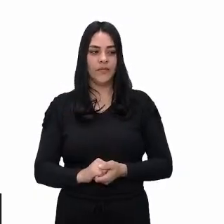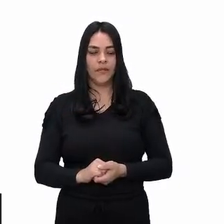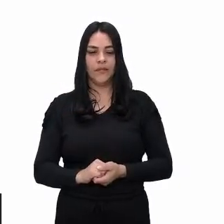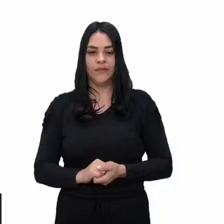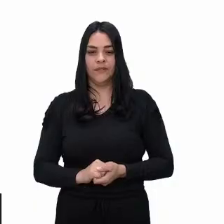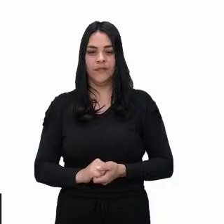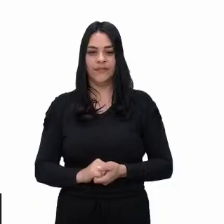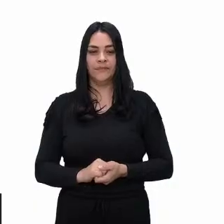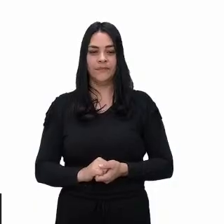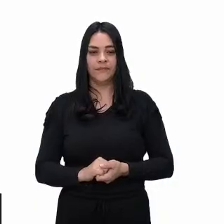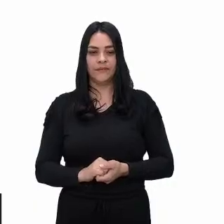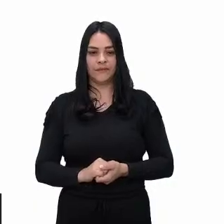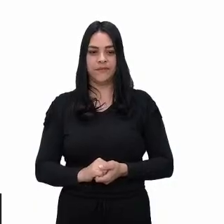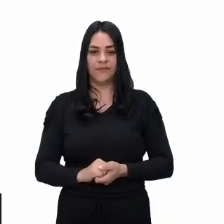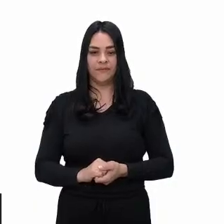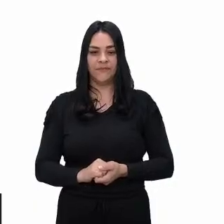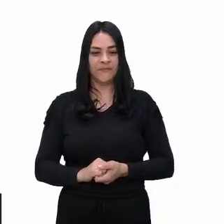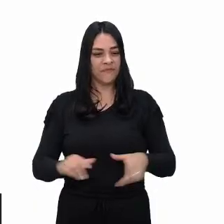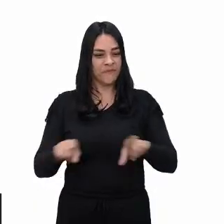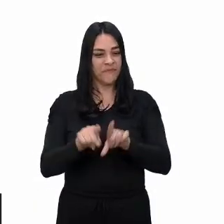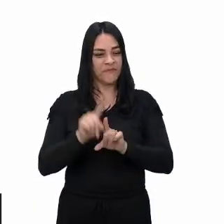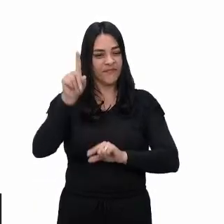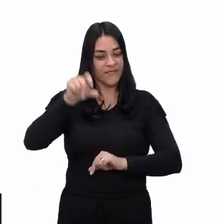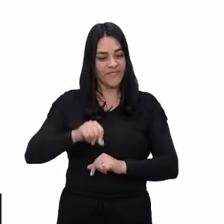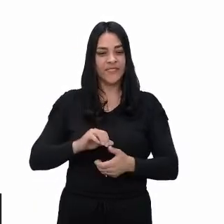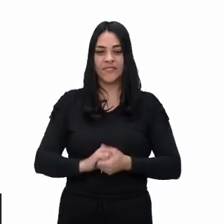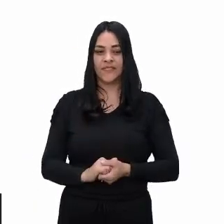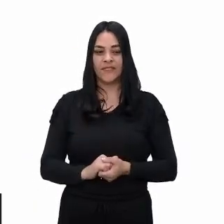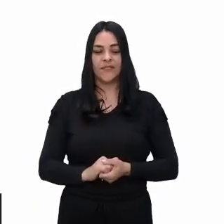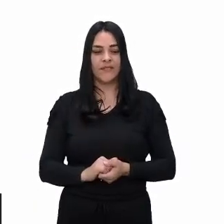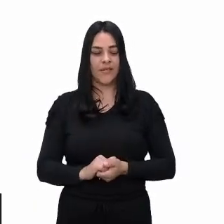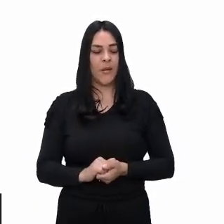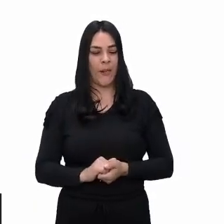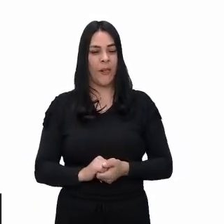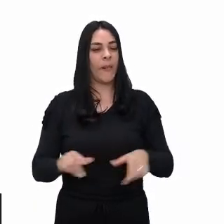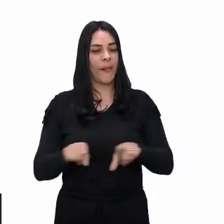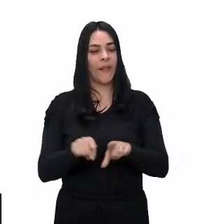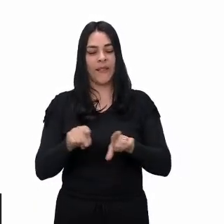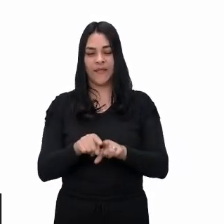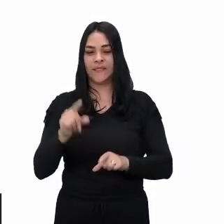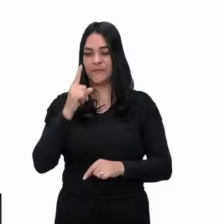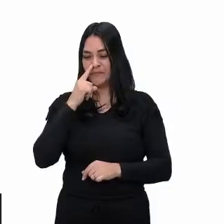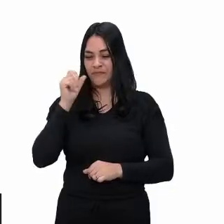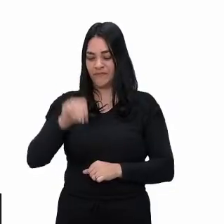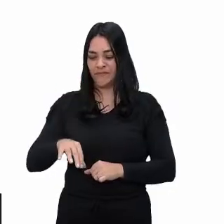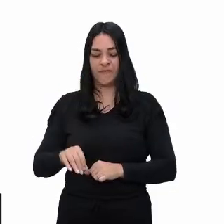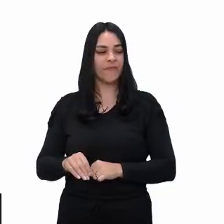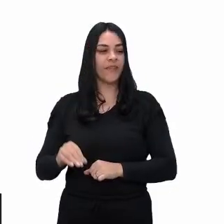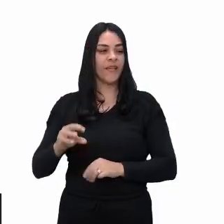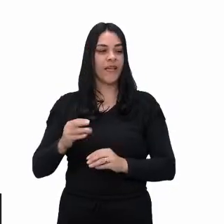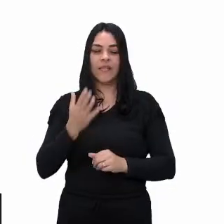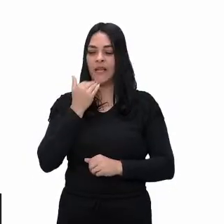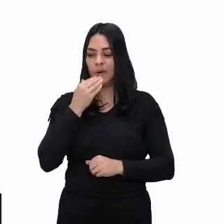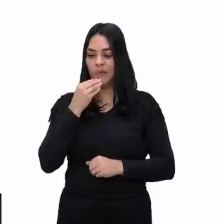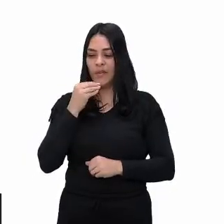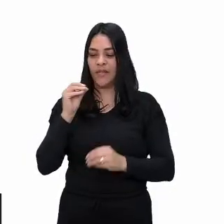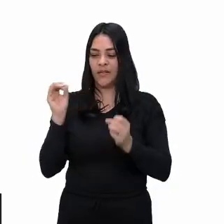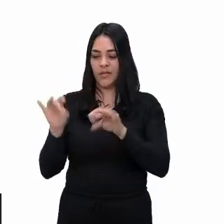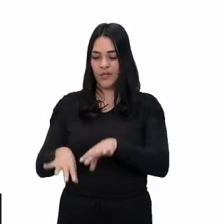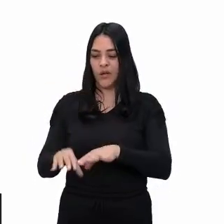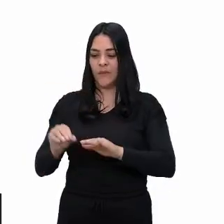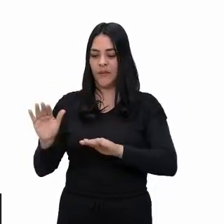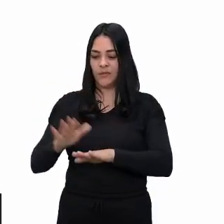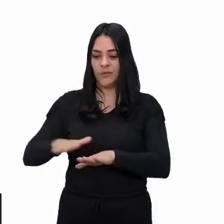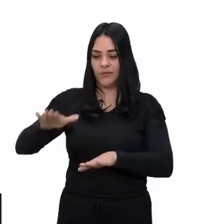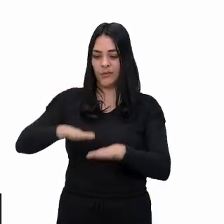trabalham com a questão totalmente do resíduo, com a compostagem. Então, hoje, a criança